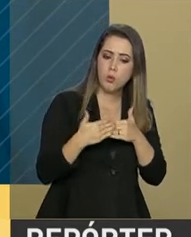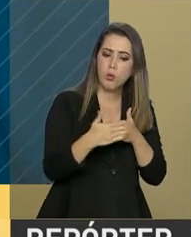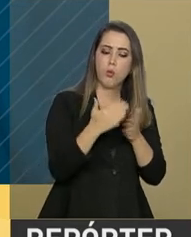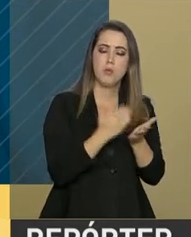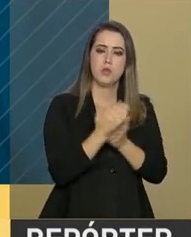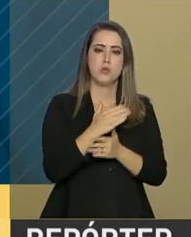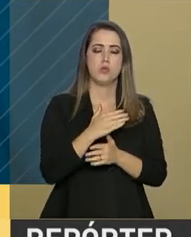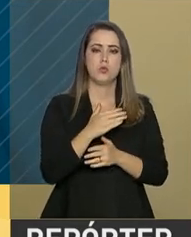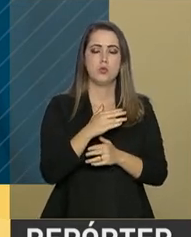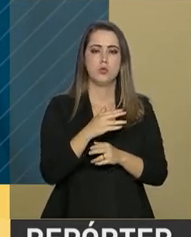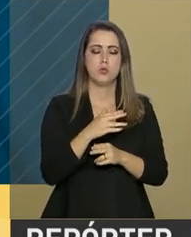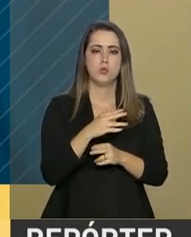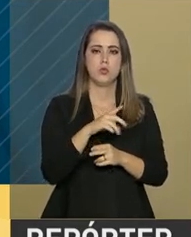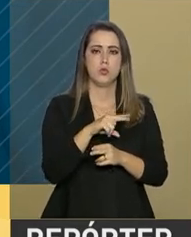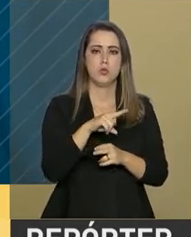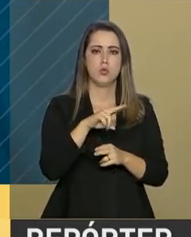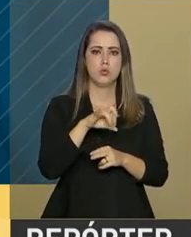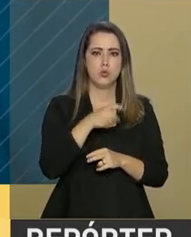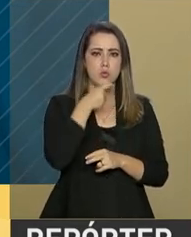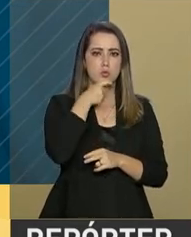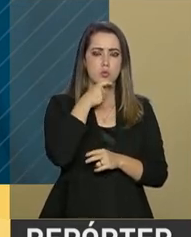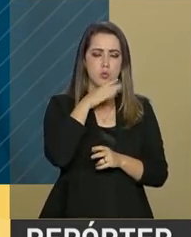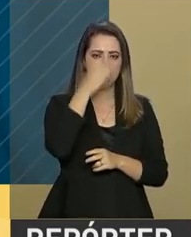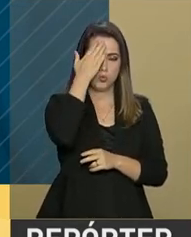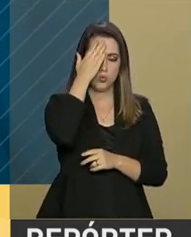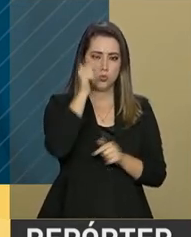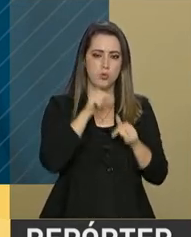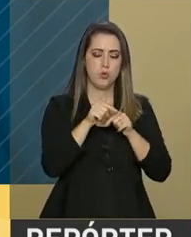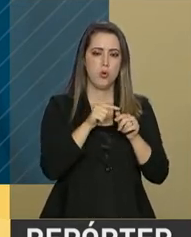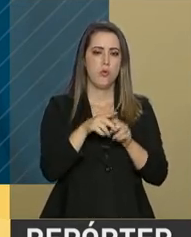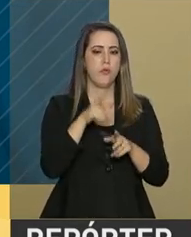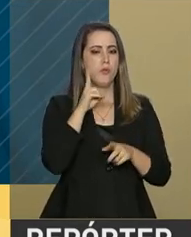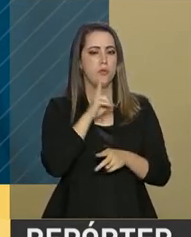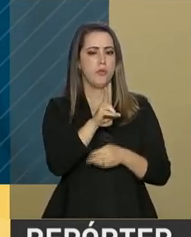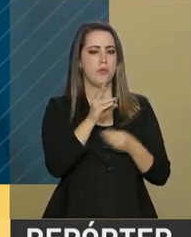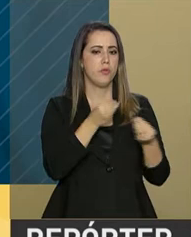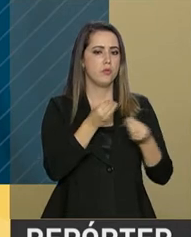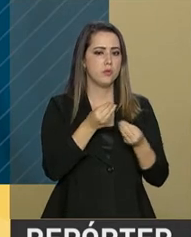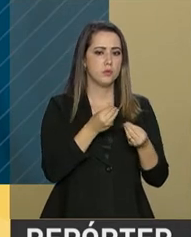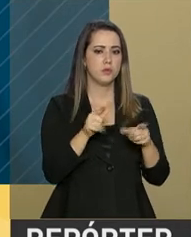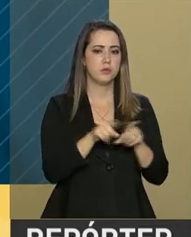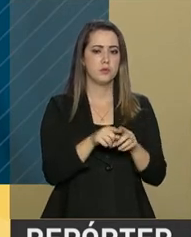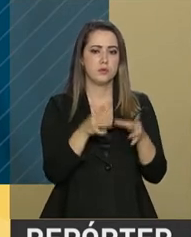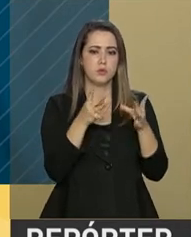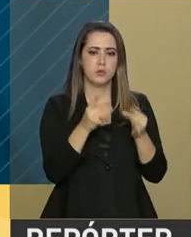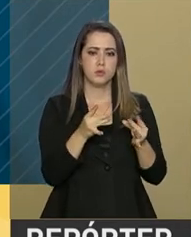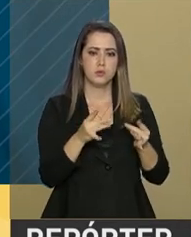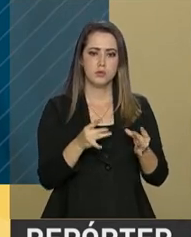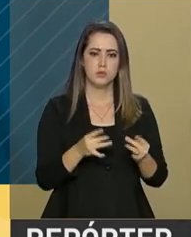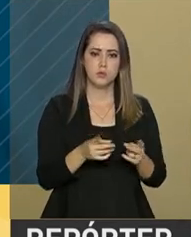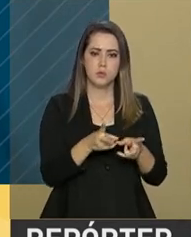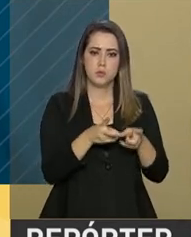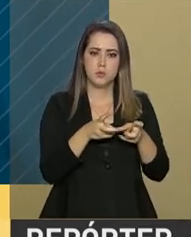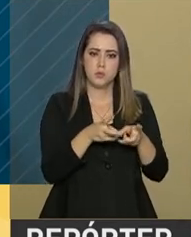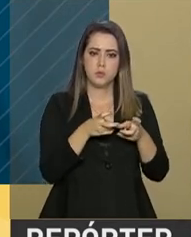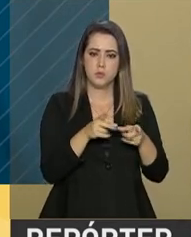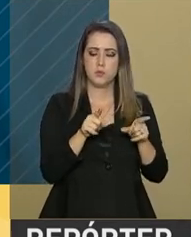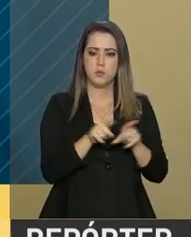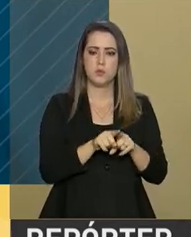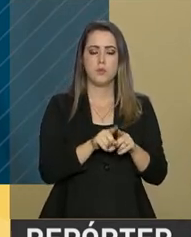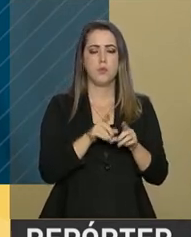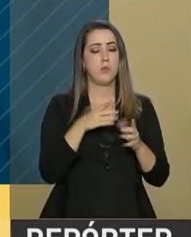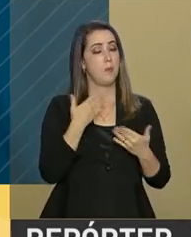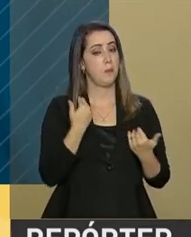seus trabalhos envolvendo os órgãos de segurança pública do rio de janeiro realizando um detalhado diagnóstico é